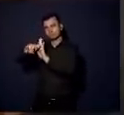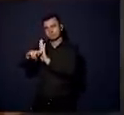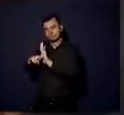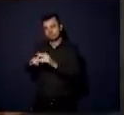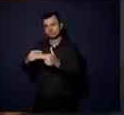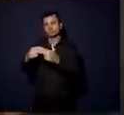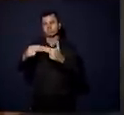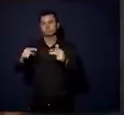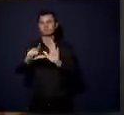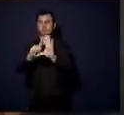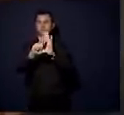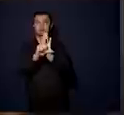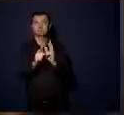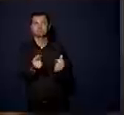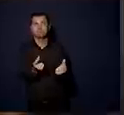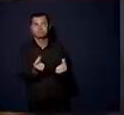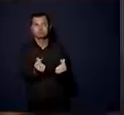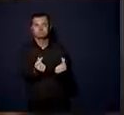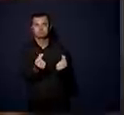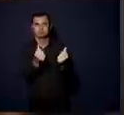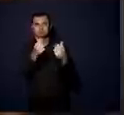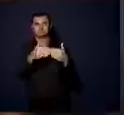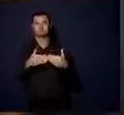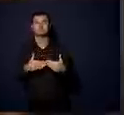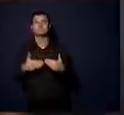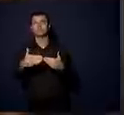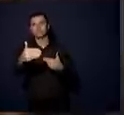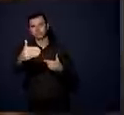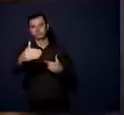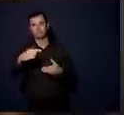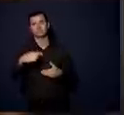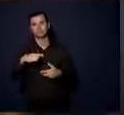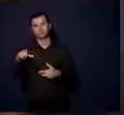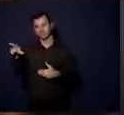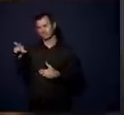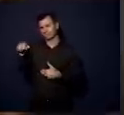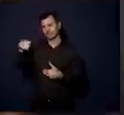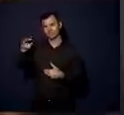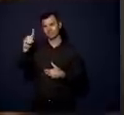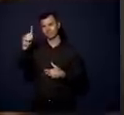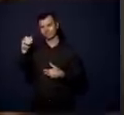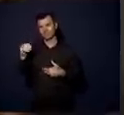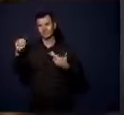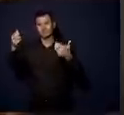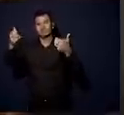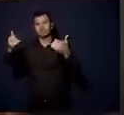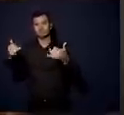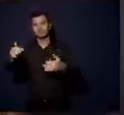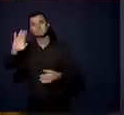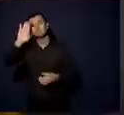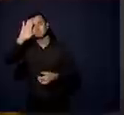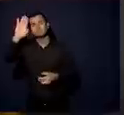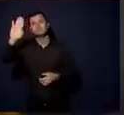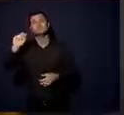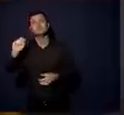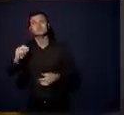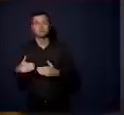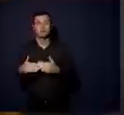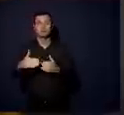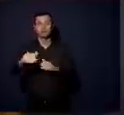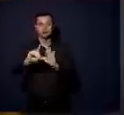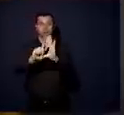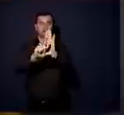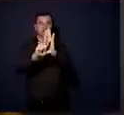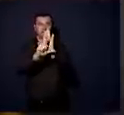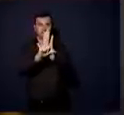da lei orçamentária que vem na sequência como nosso boa né uma das principais né Que Tá previsto lá na